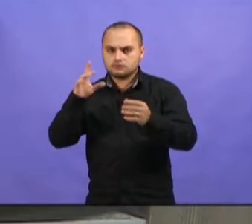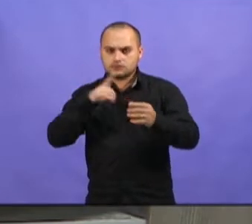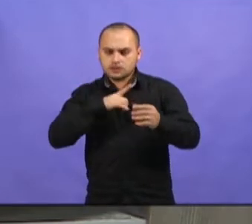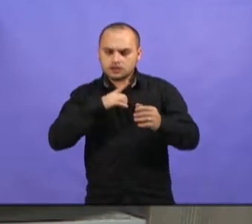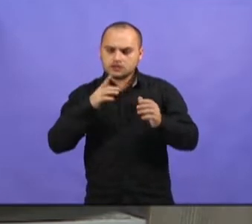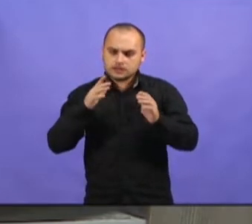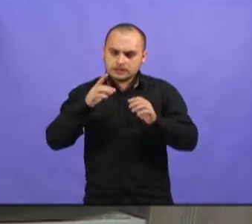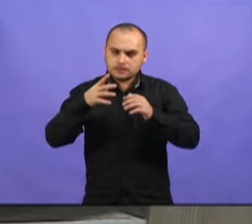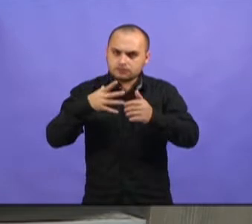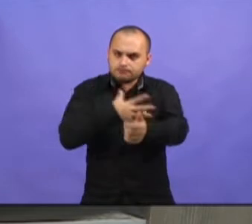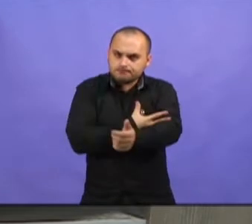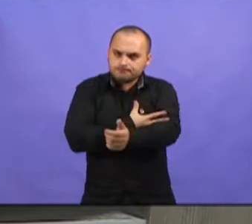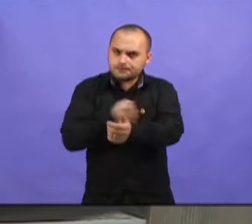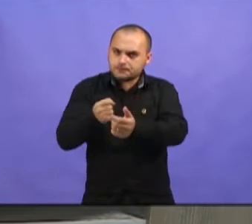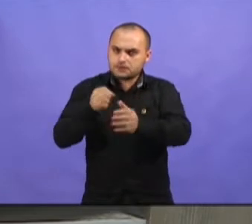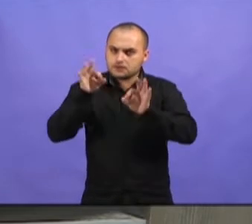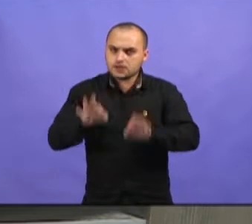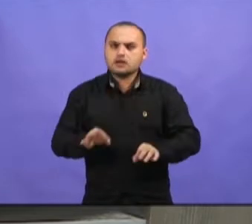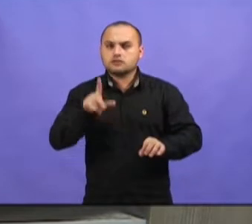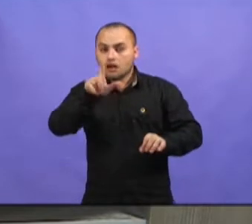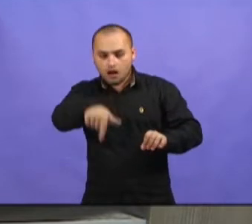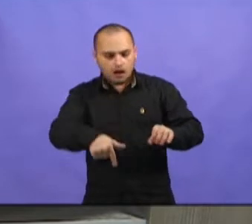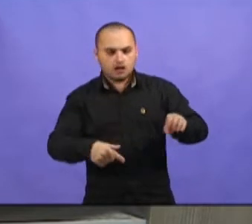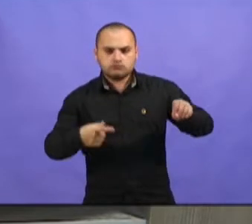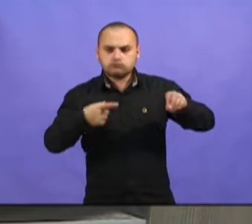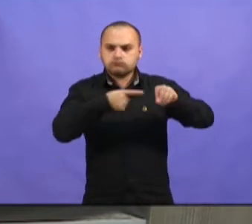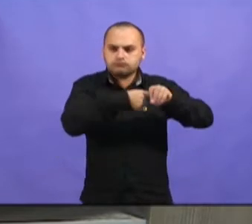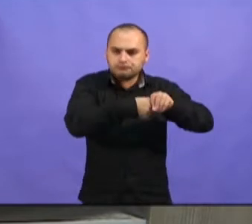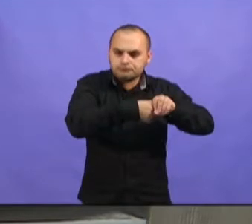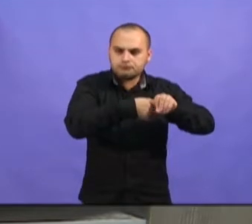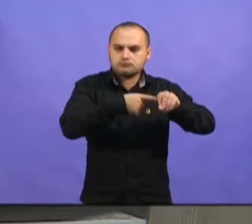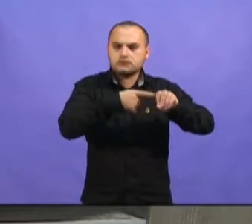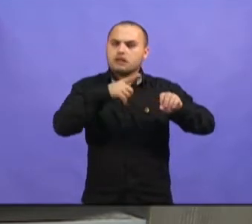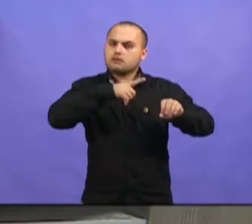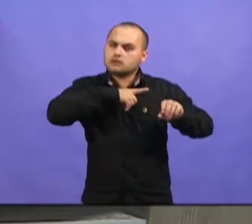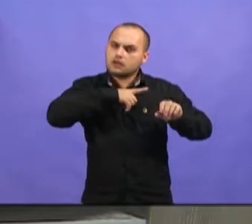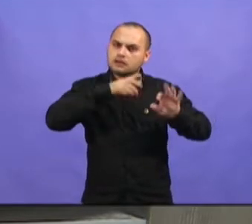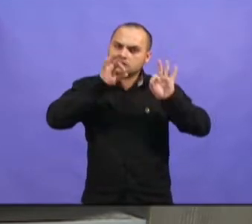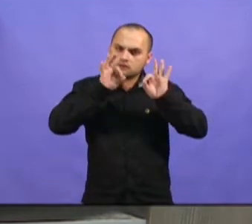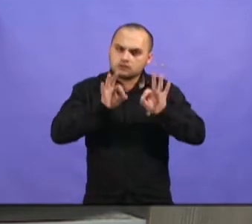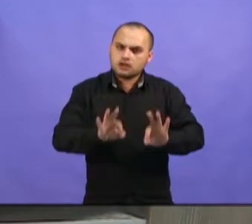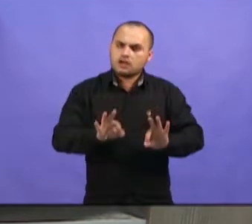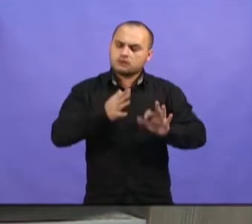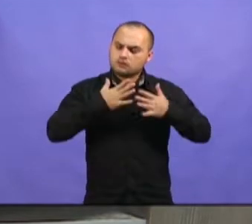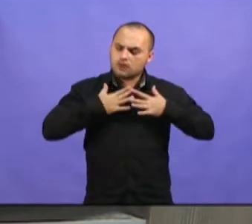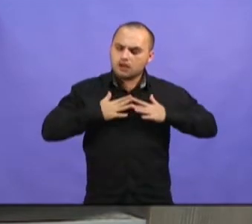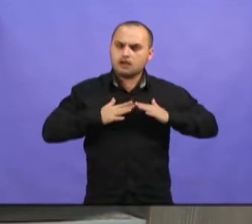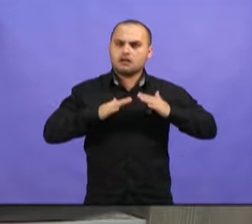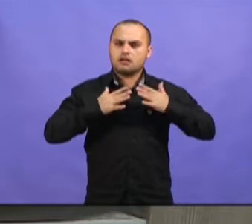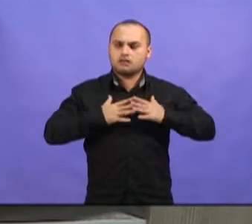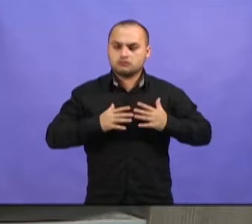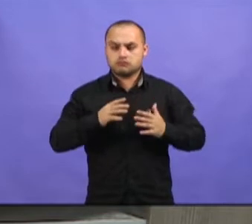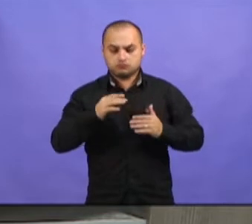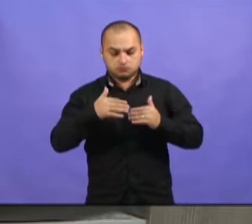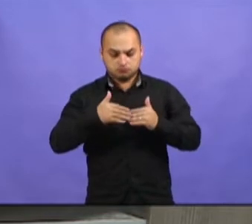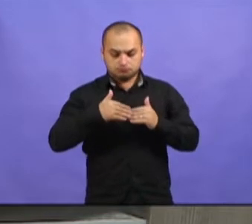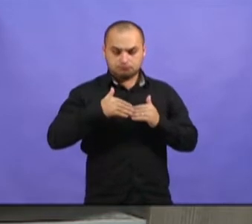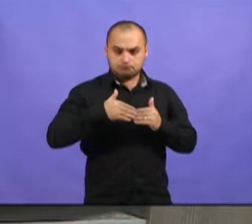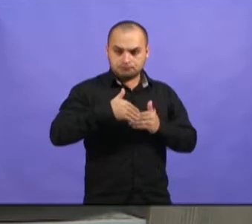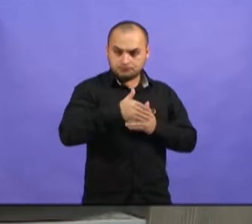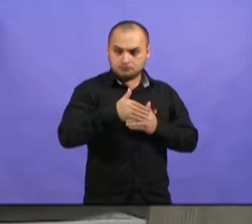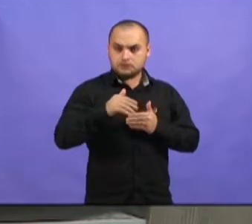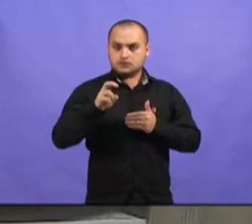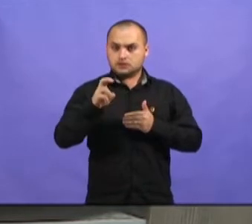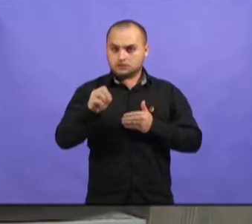retal, para a gente poder ter a tranquilidade e, a partir de 50 anos, fazer uma combinação com o urologista, né, que é o